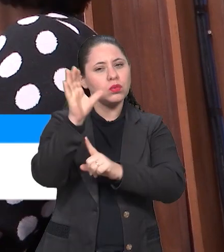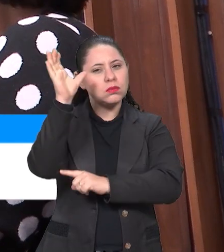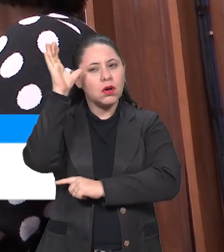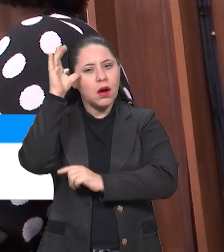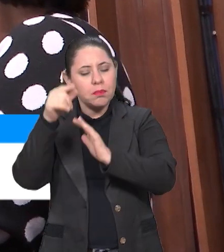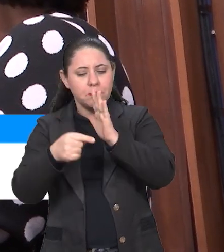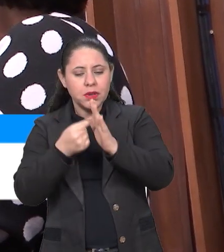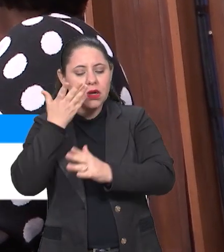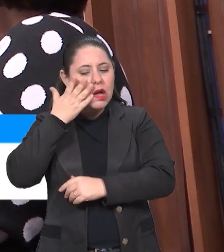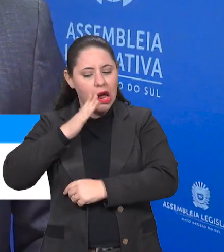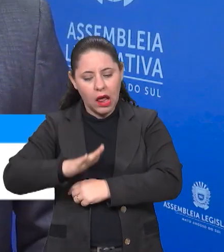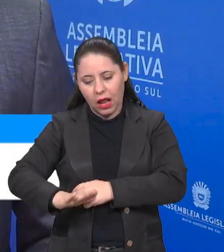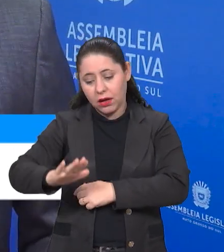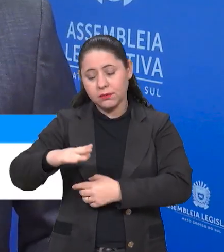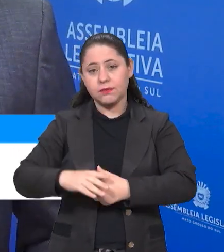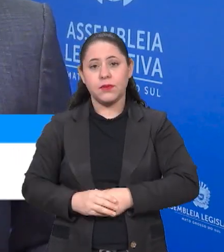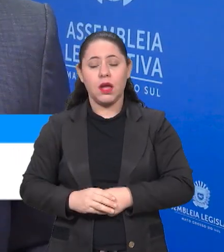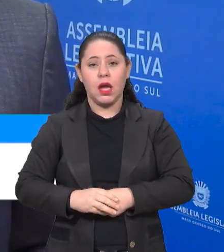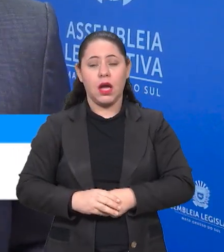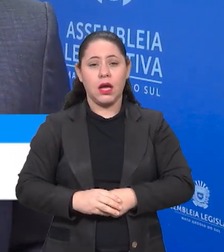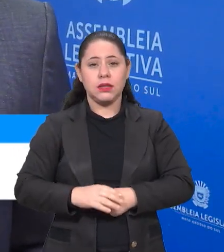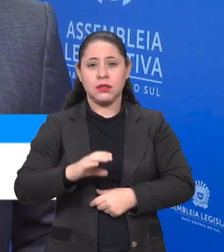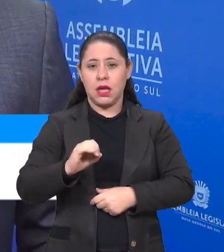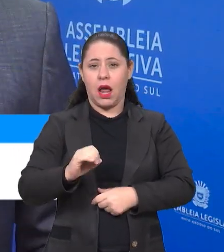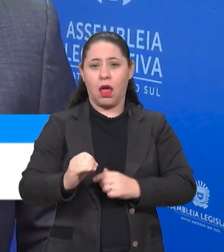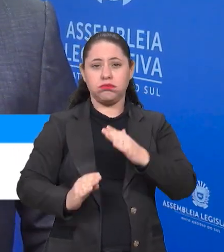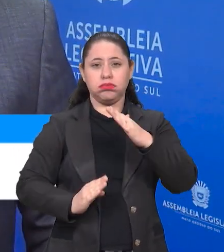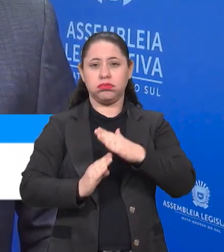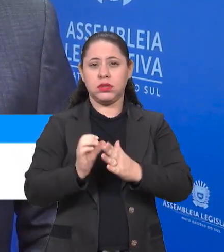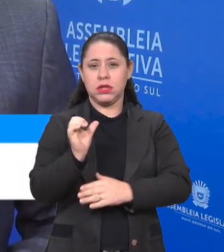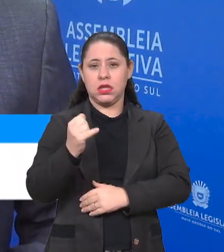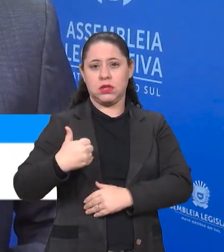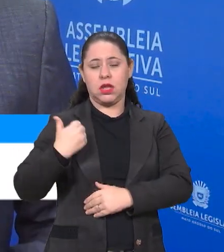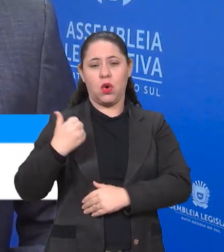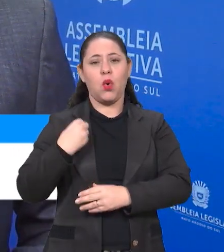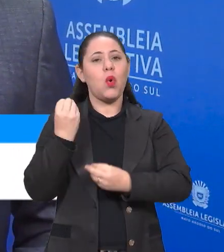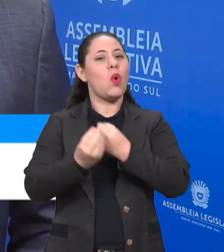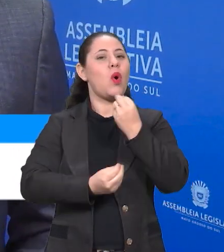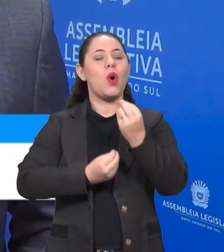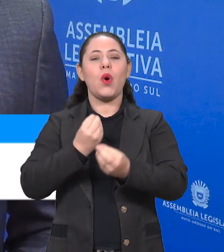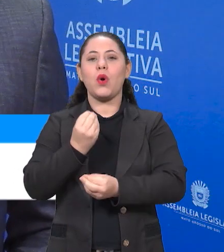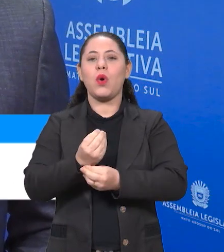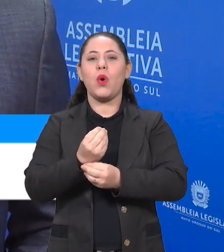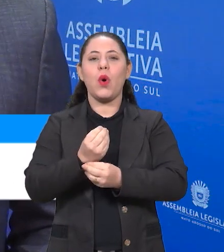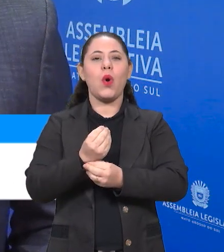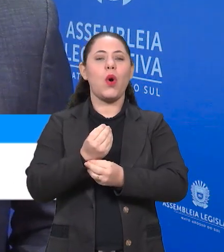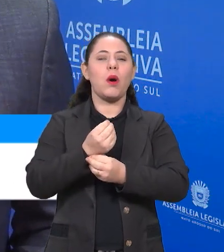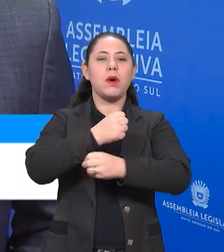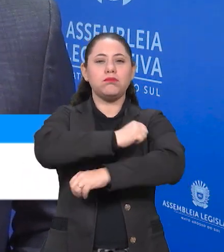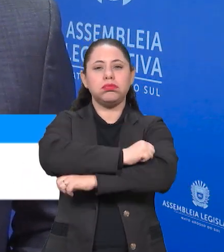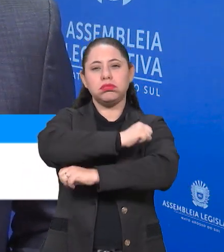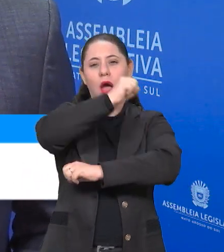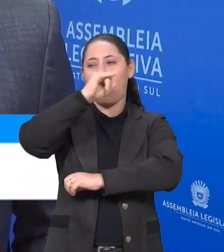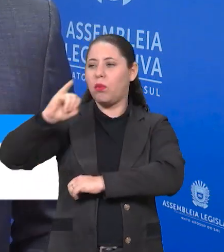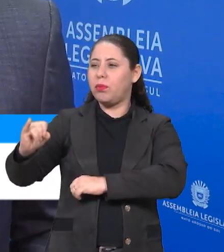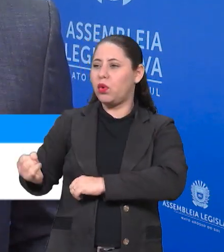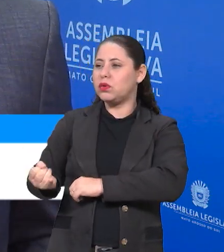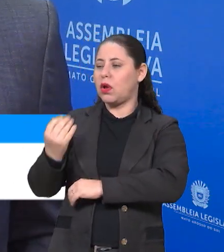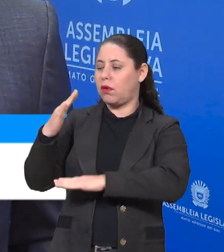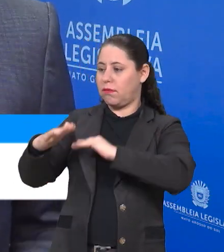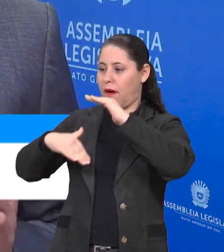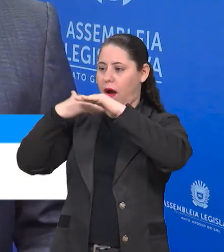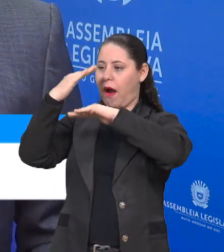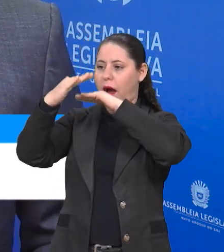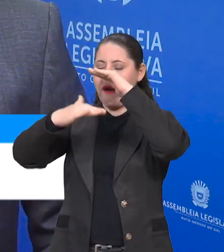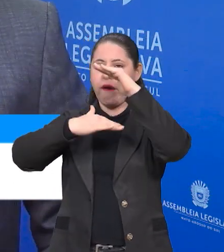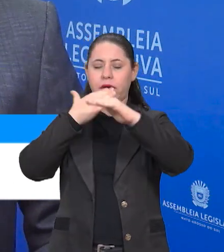conscientização da primeira infância. A primeira infância é de 0 a 6 anos de idade. É conhecida como a fase de janela de